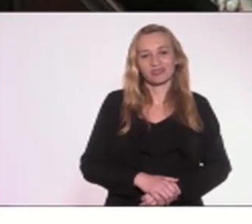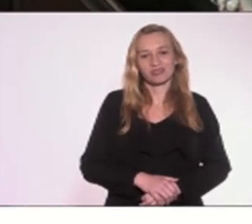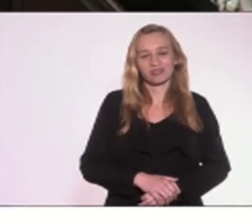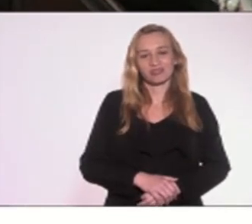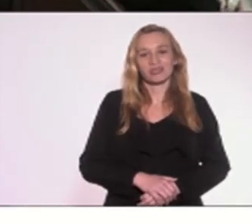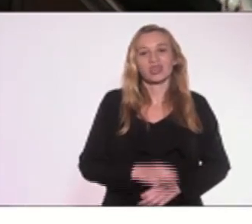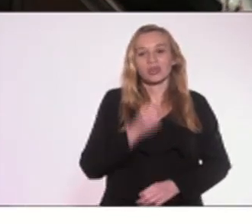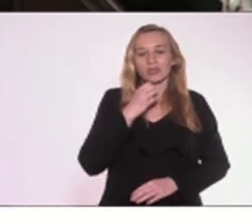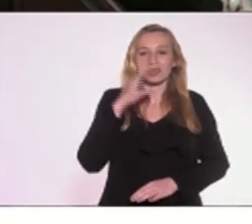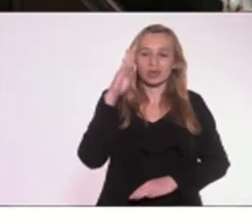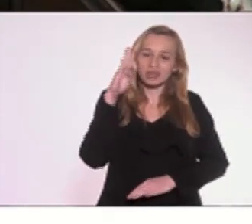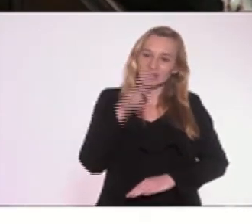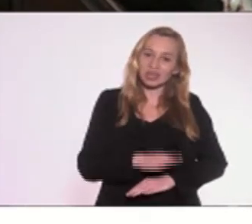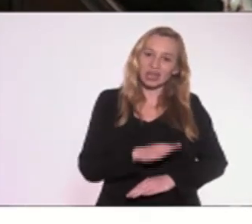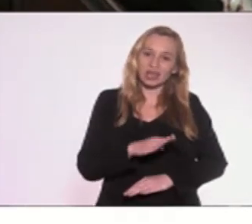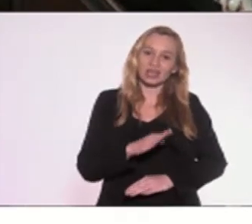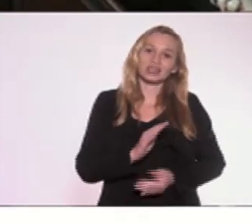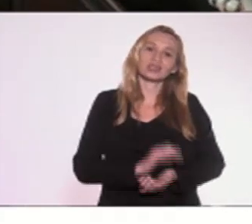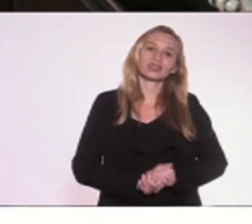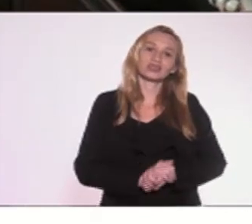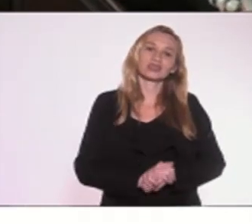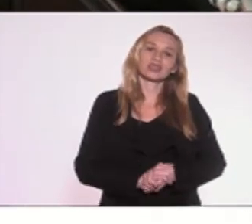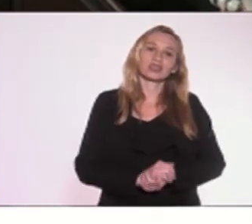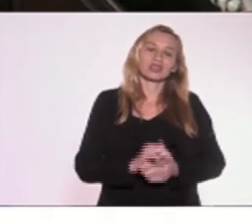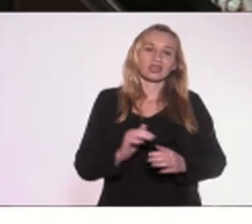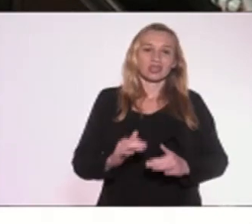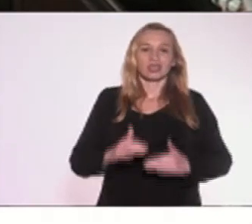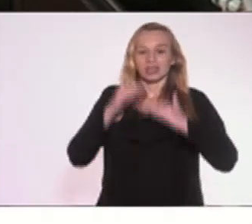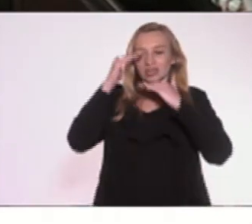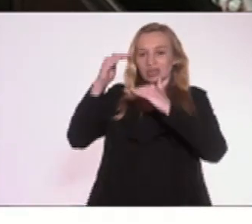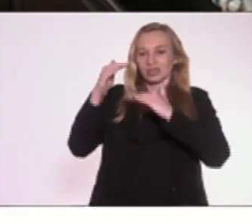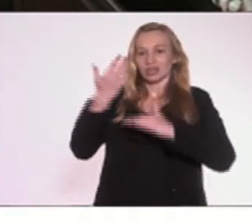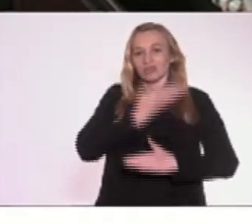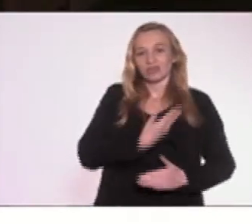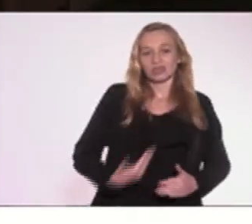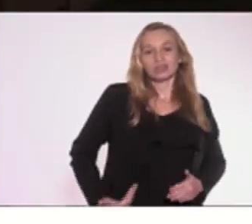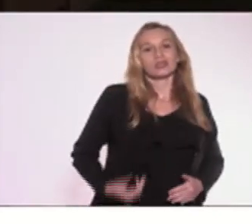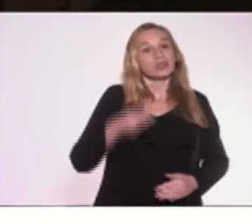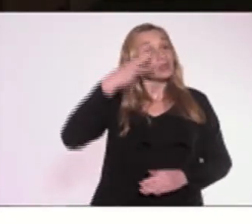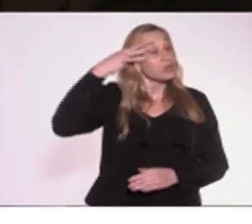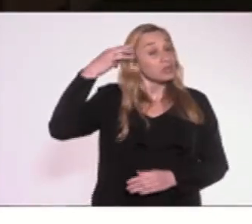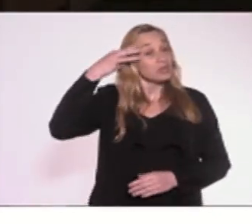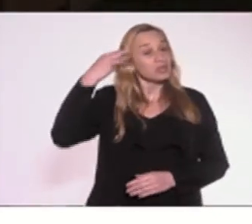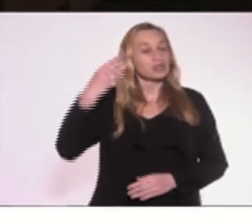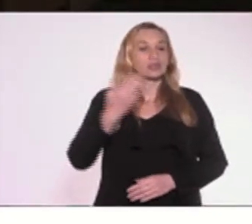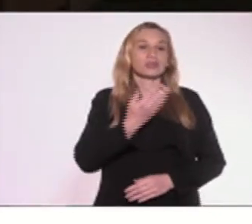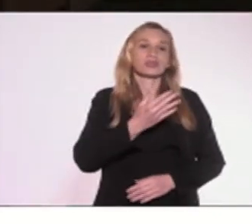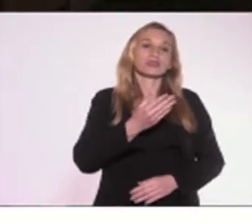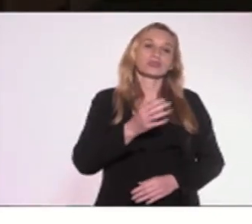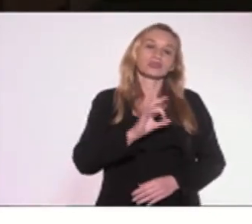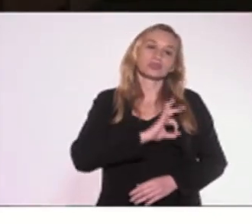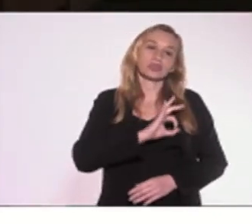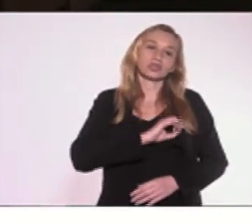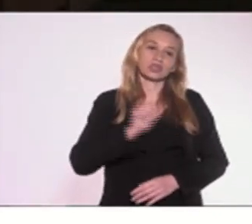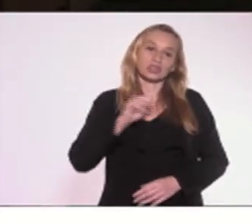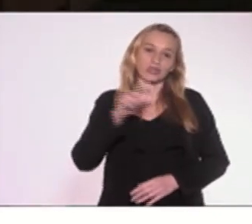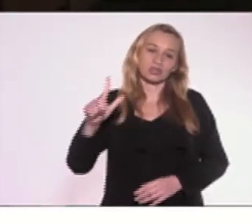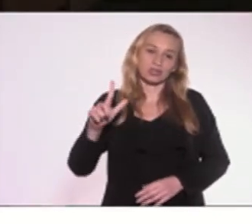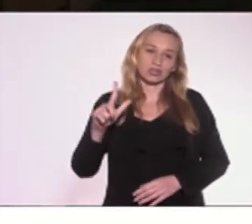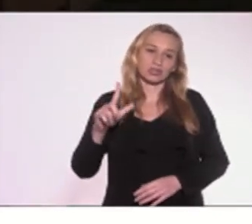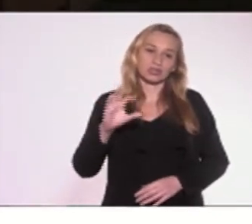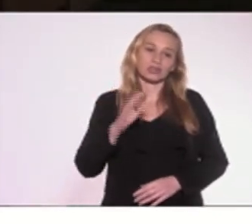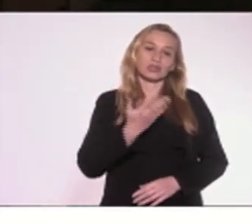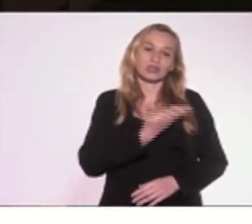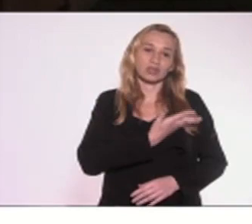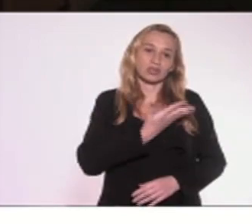boa tarde, excelentíssimo senhor governador Wilson Witzel, o governador da Polícia Civil, o governador do Brasil, um